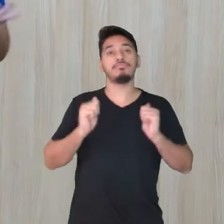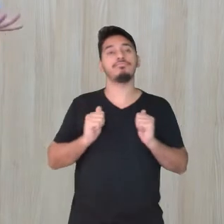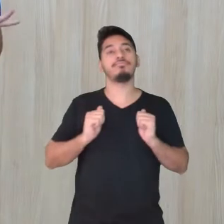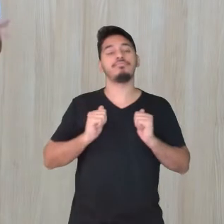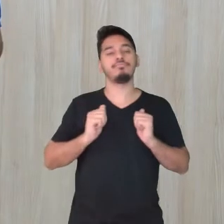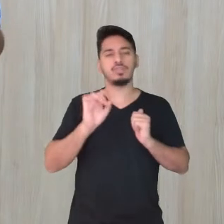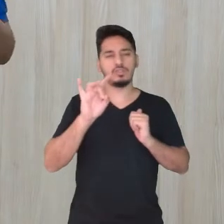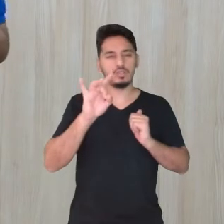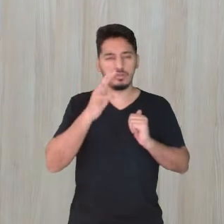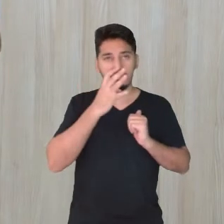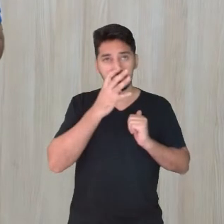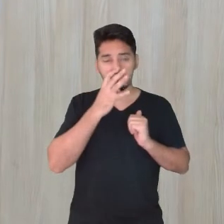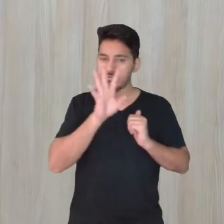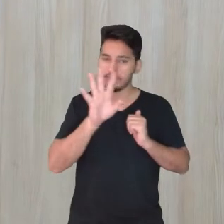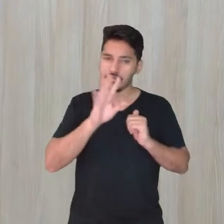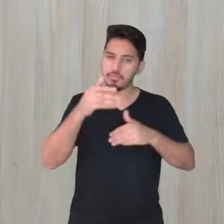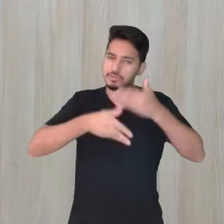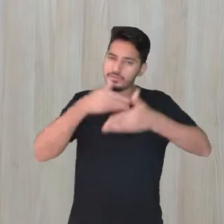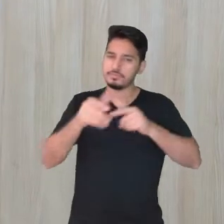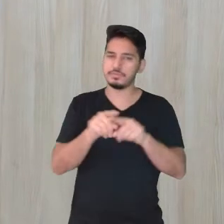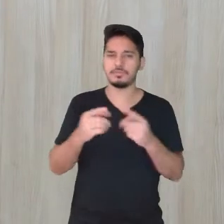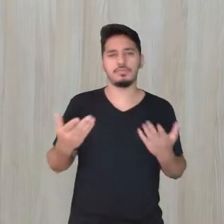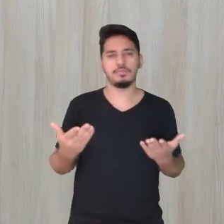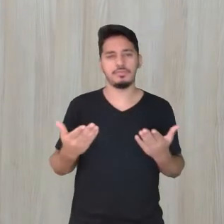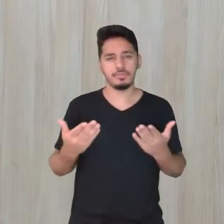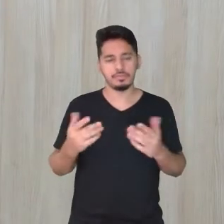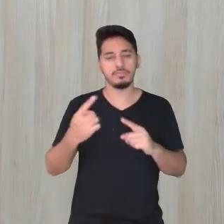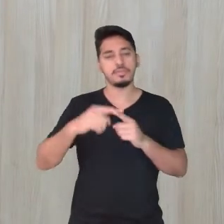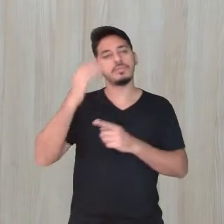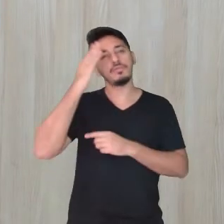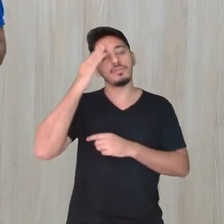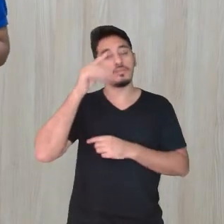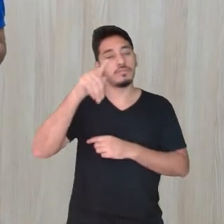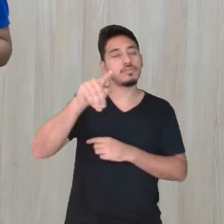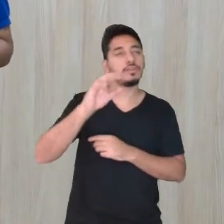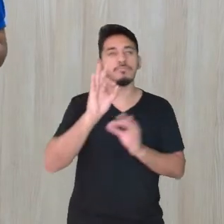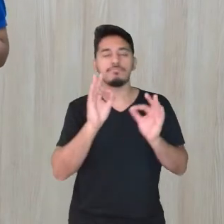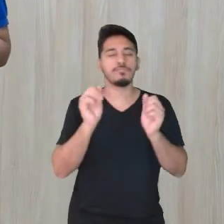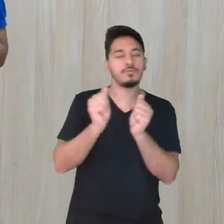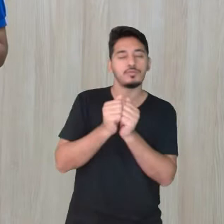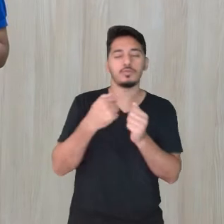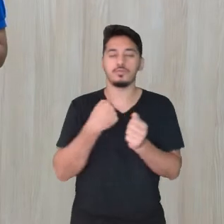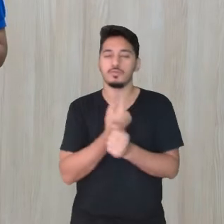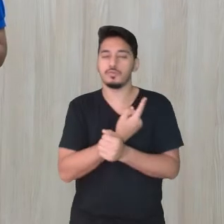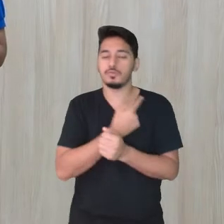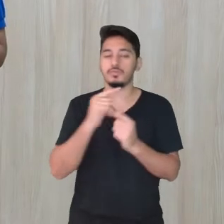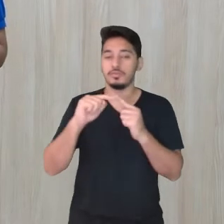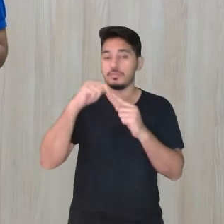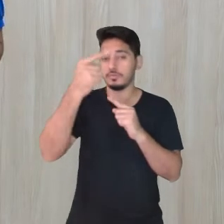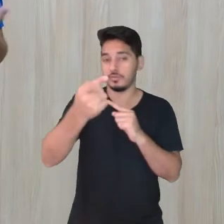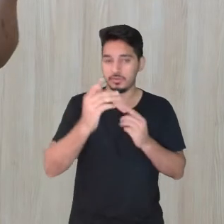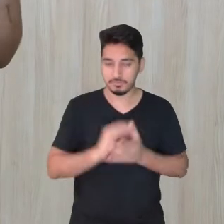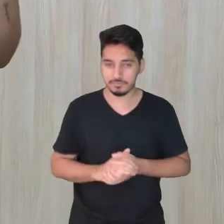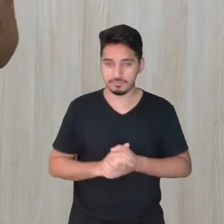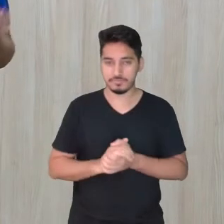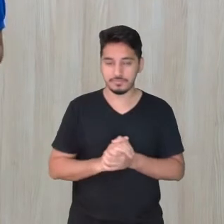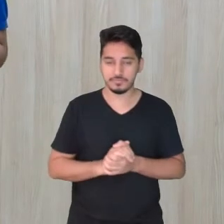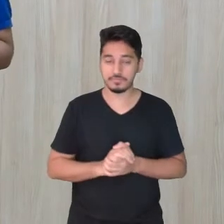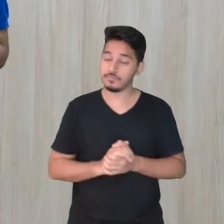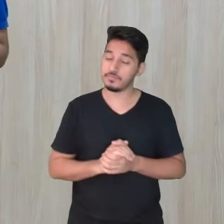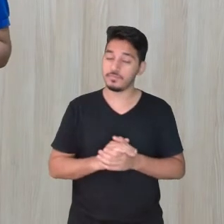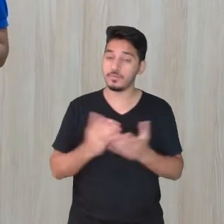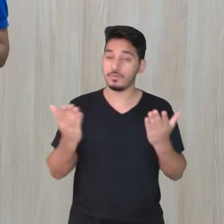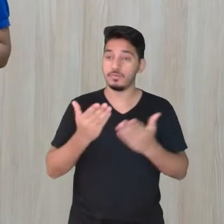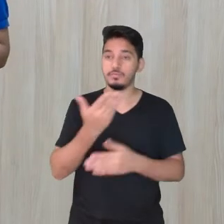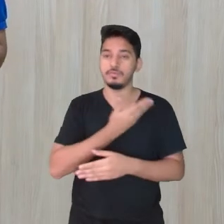só assistir a aula, é bom participar, né? Porque assim a gente entende que você está aí com a gente do outro lado da tela, tá certo? Me